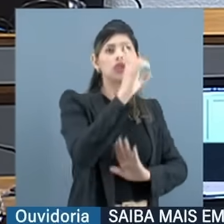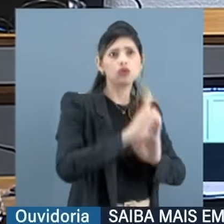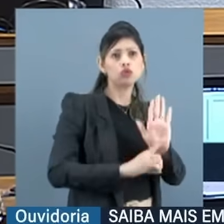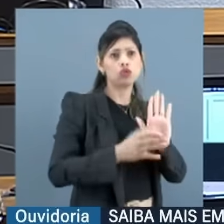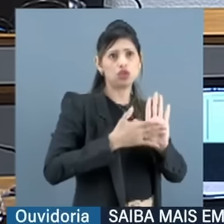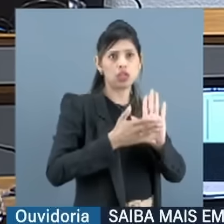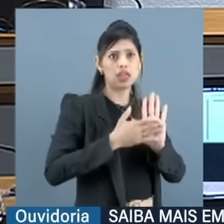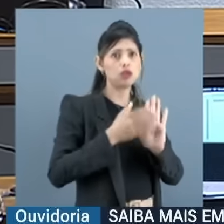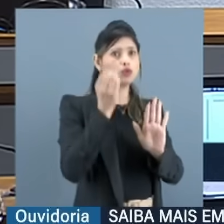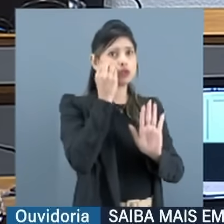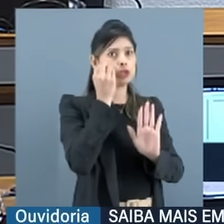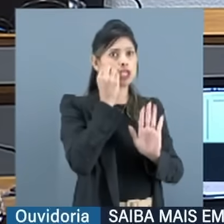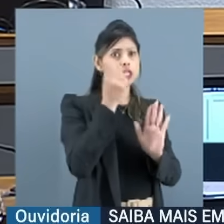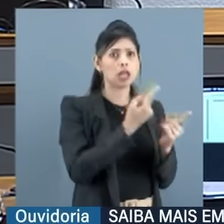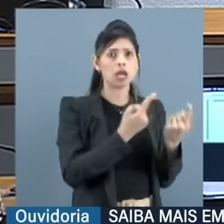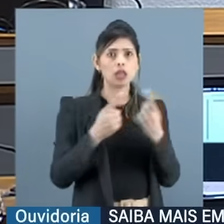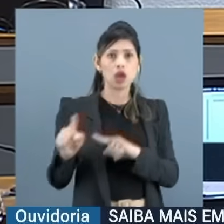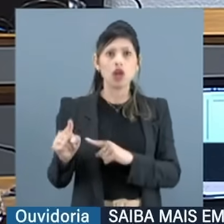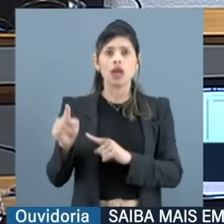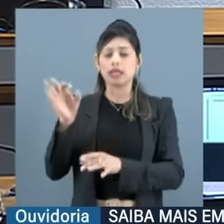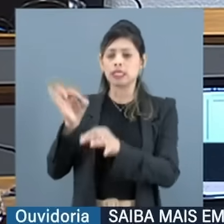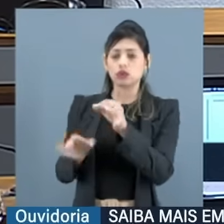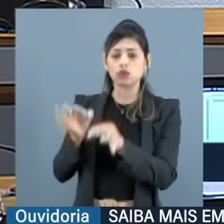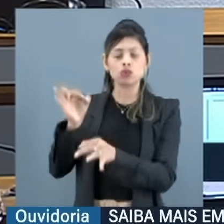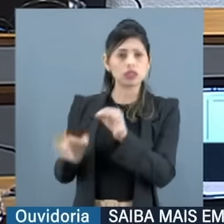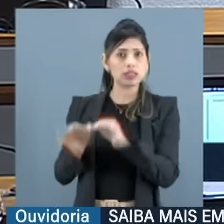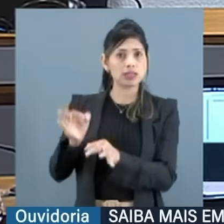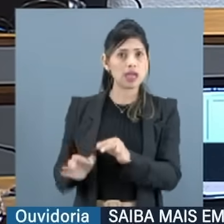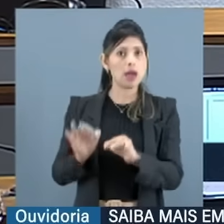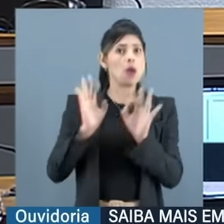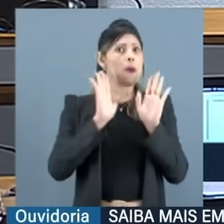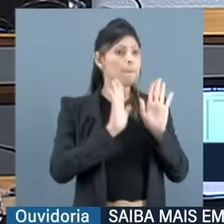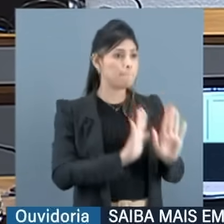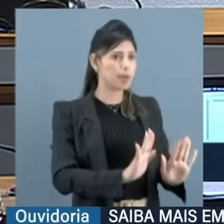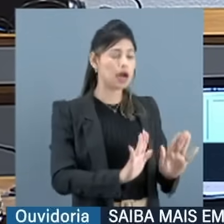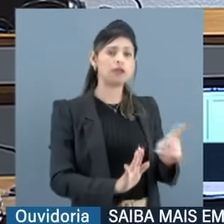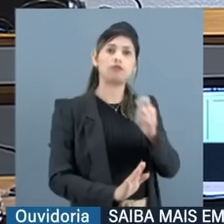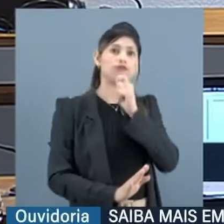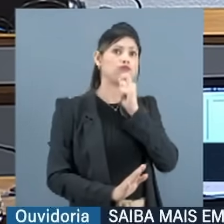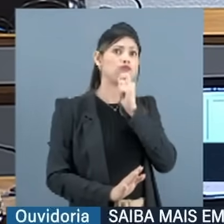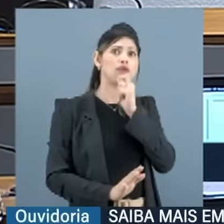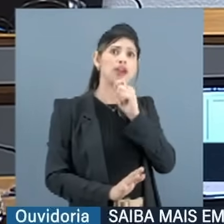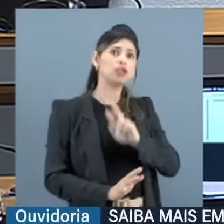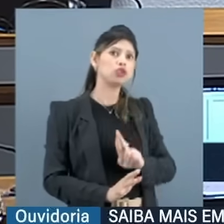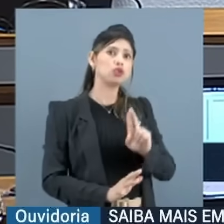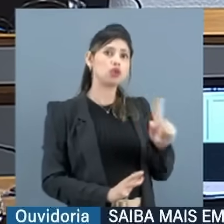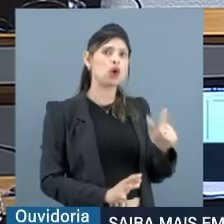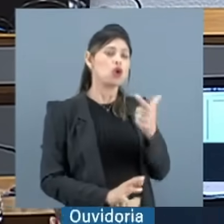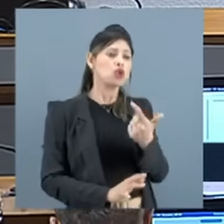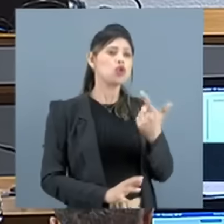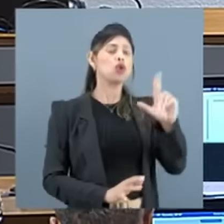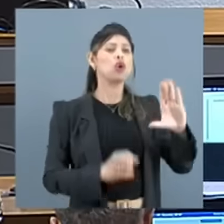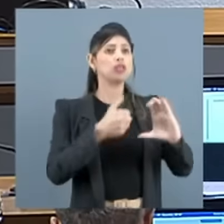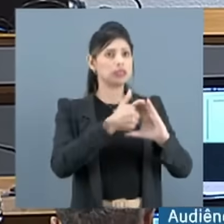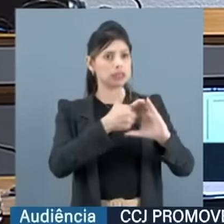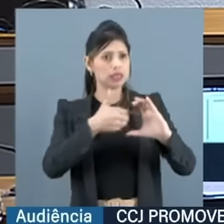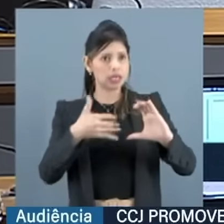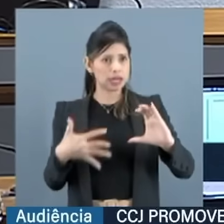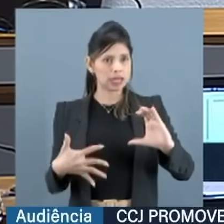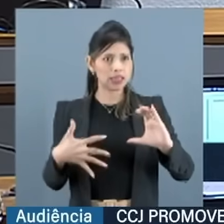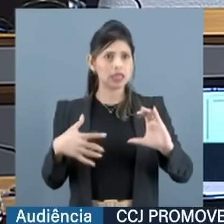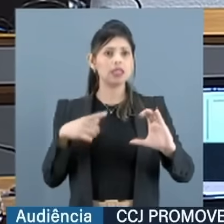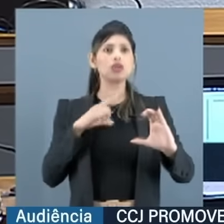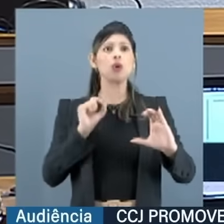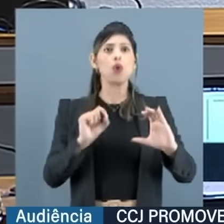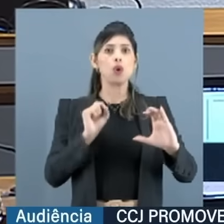Judiciário. Agora, não é razoável, é que não é só nesse aspecto, em vários outros aspectos, a bancada